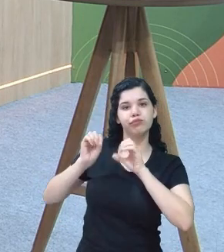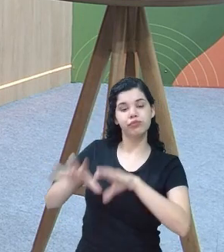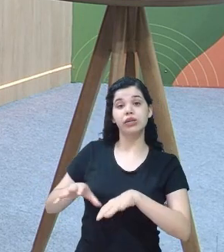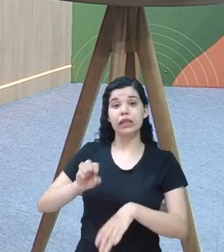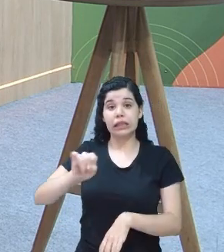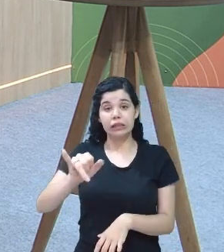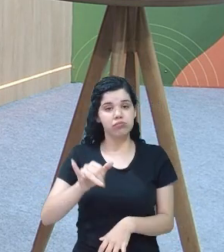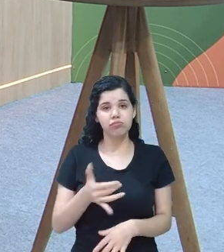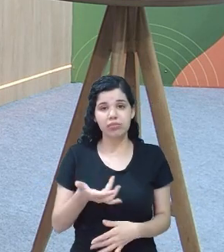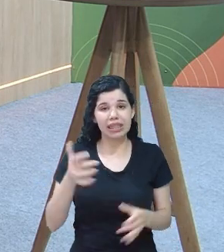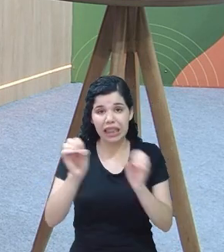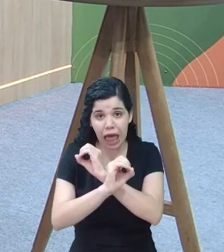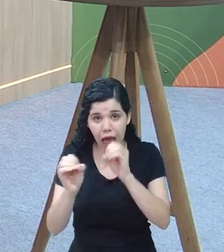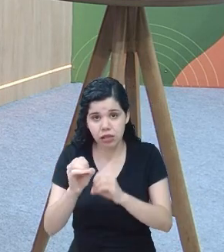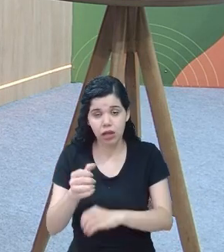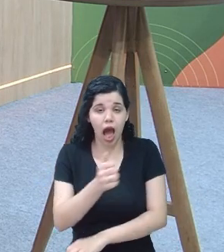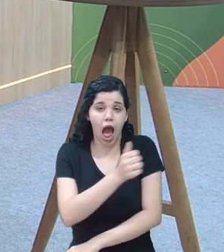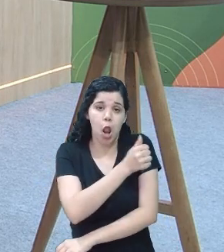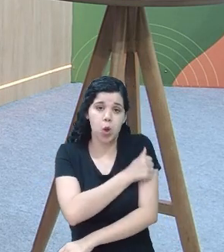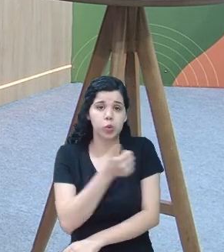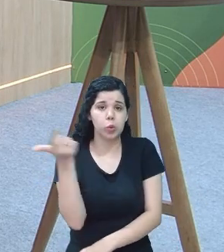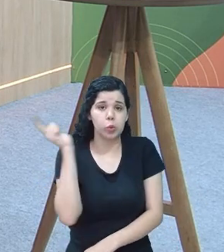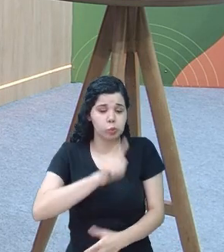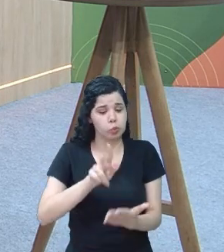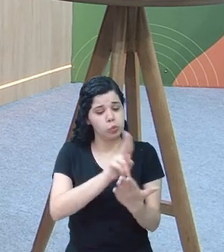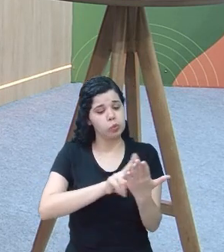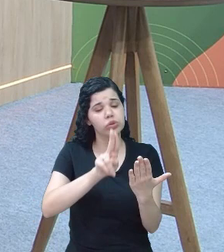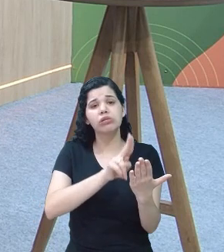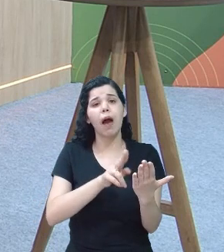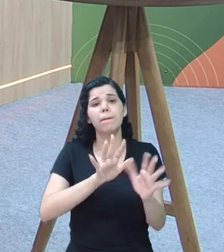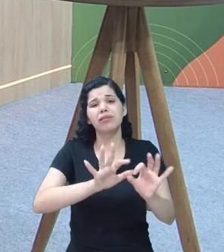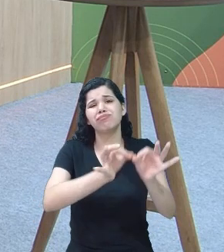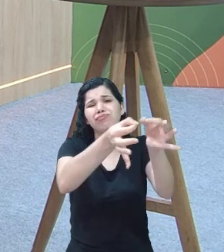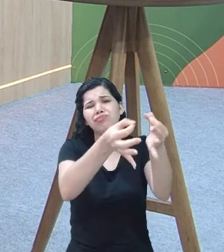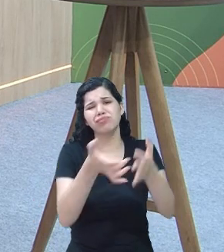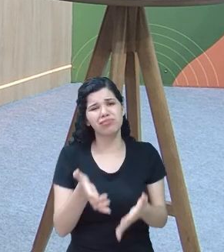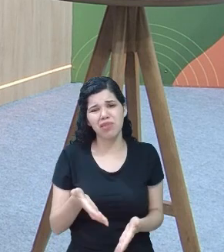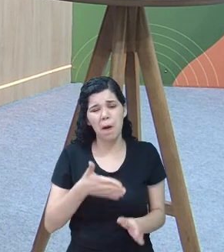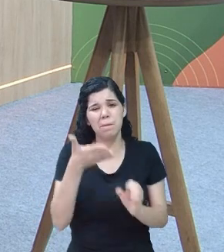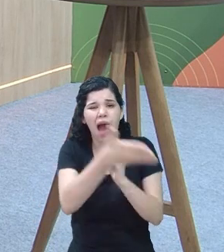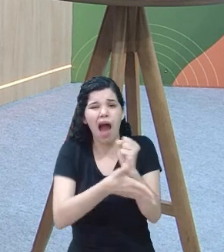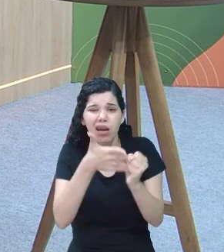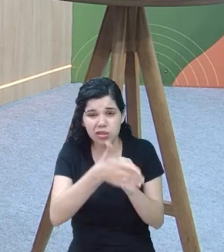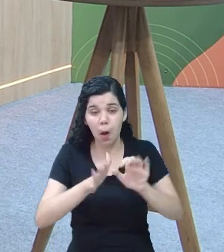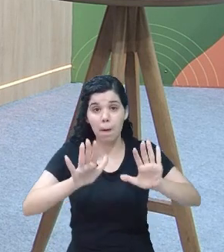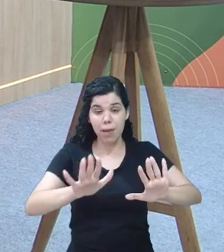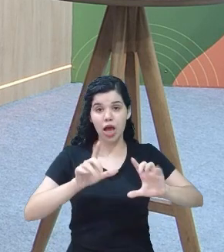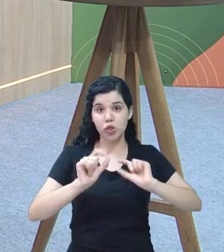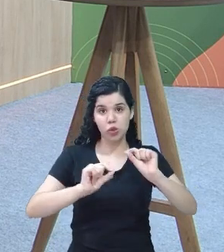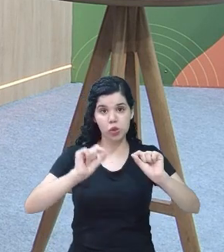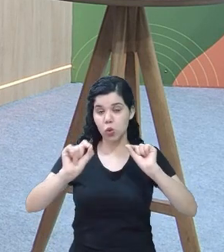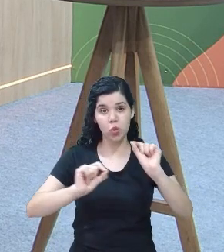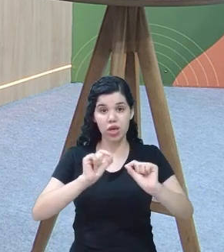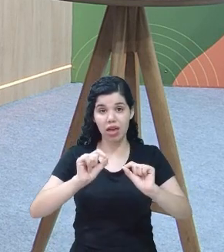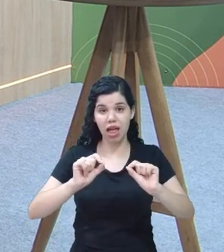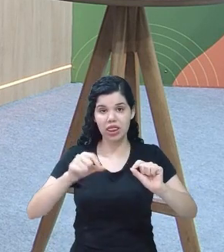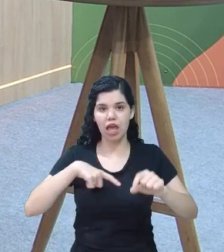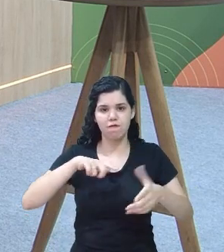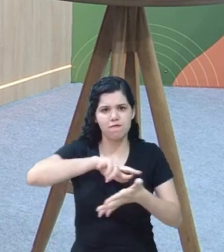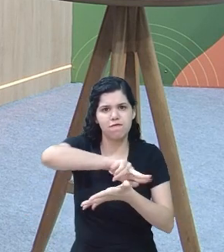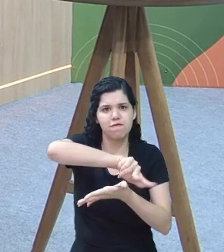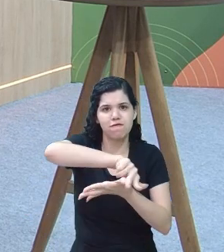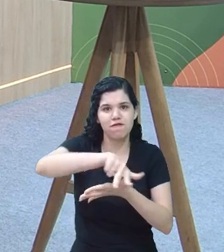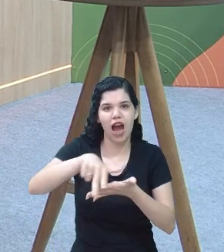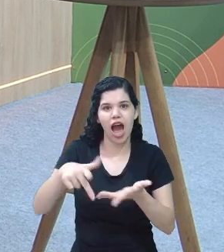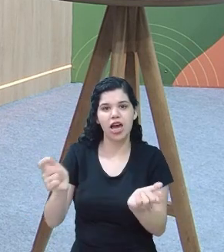o estudante só vai utilizar aquilo para coisas simples. Quando a gente tem um mundo na mão, ele tem um mundo na mão